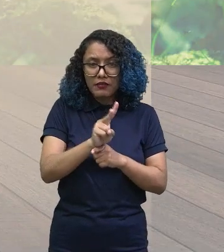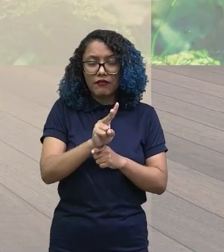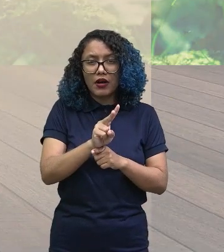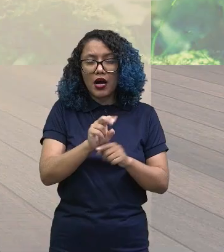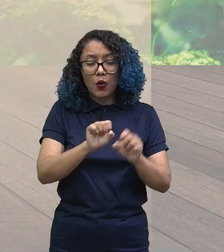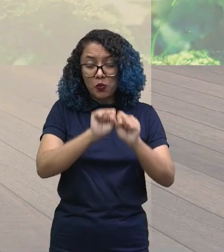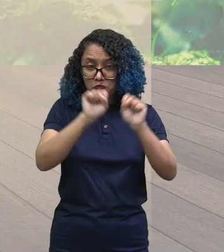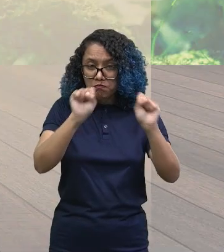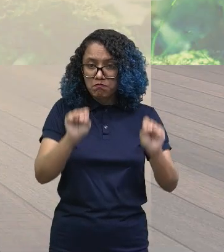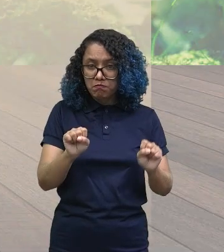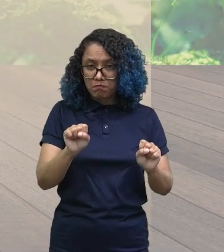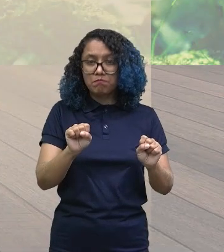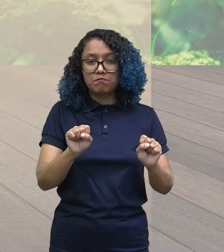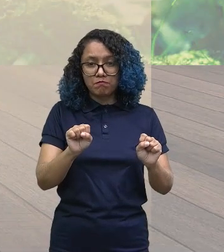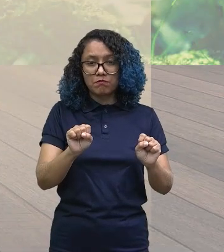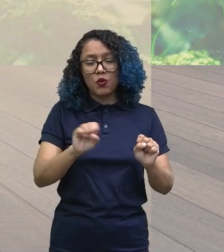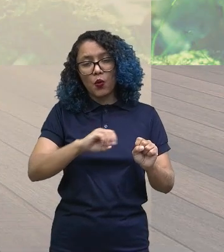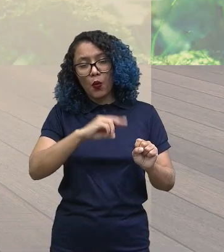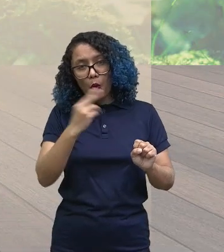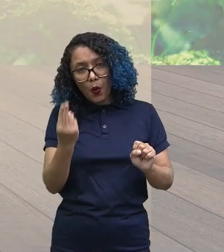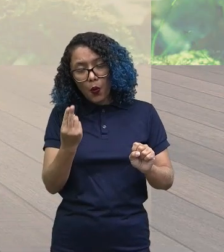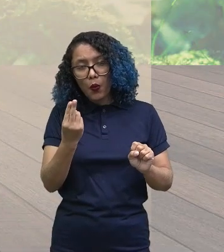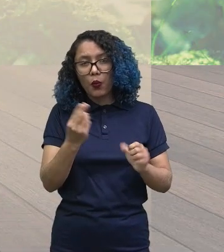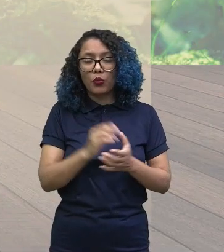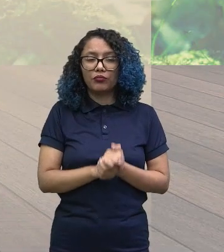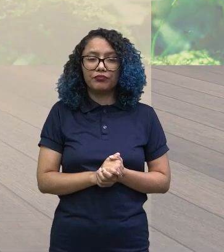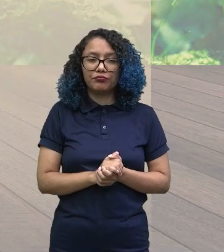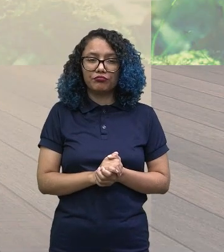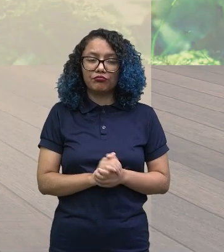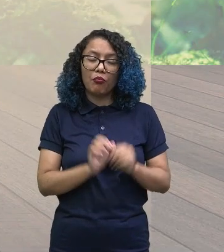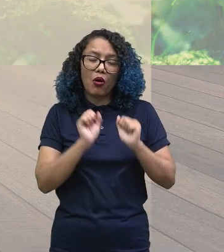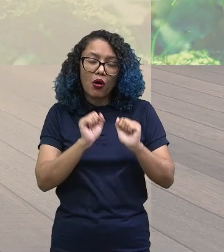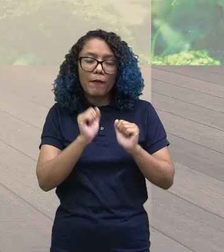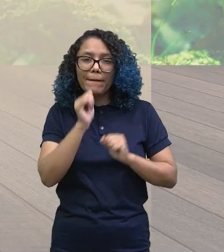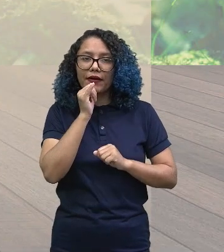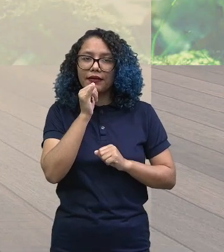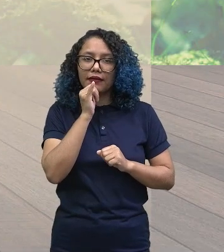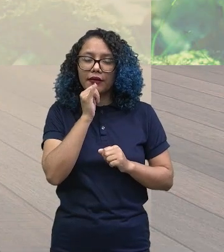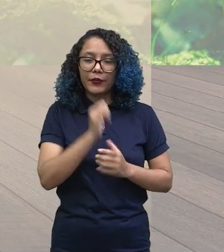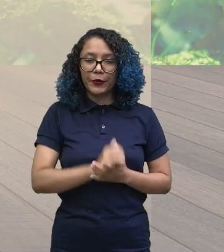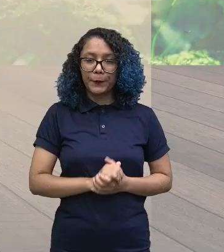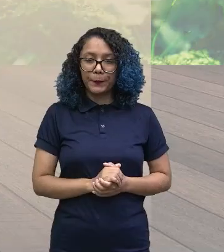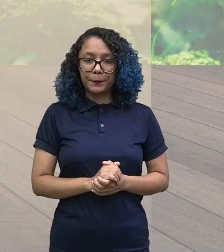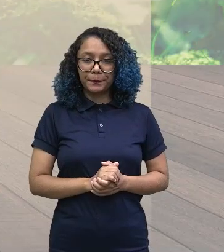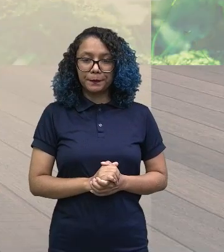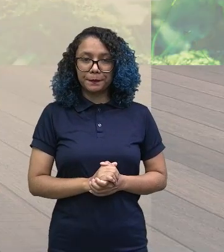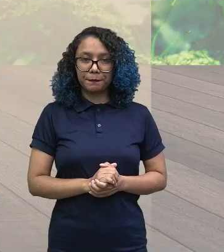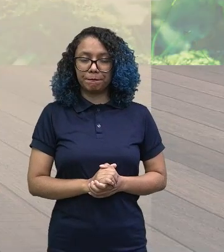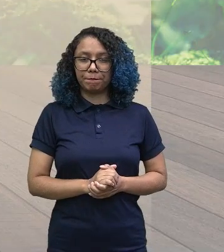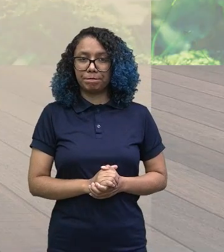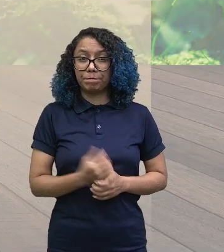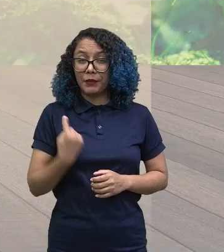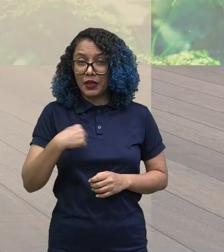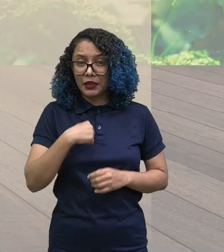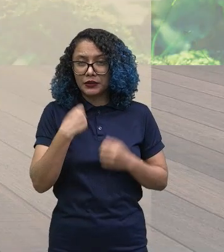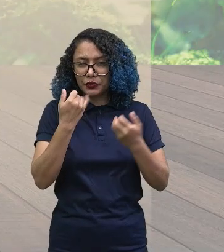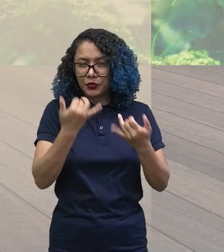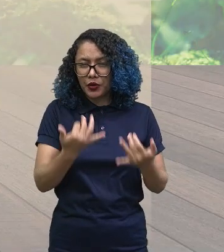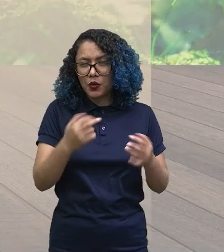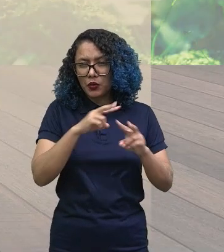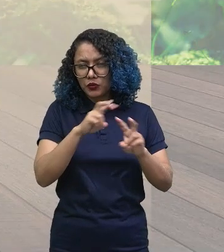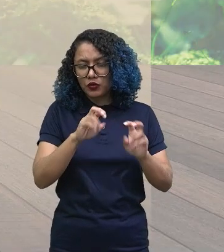um sistema, ou, né, seja ali, nós falamos no dia a dia,